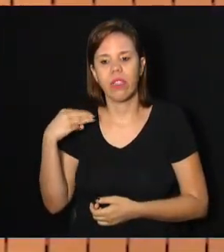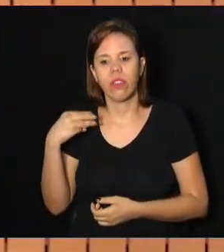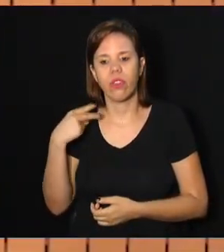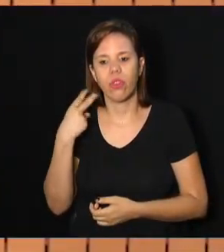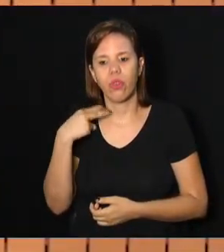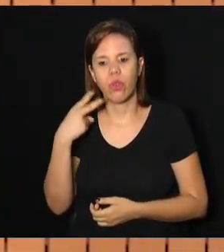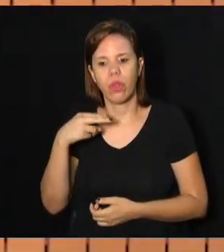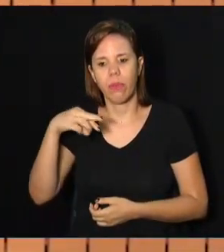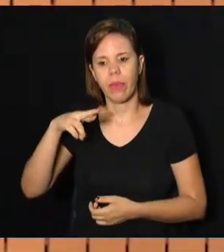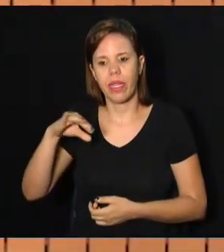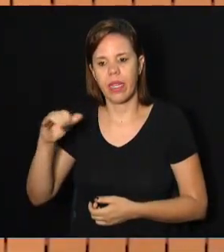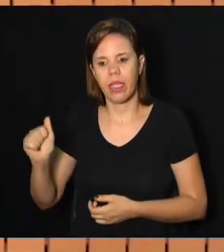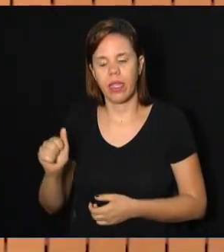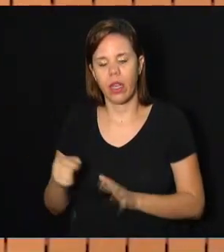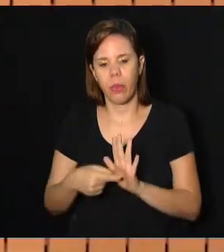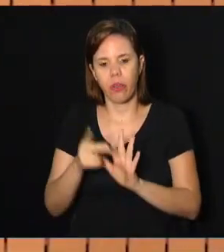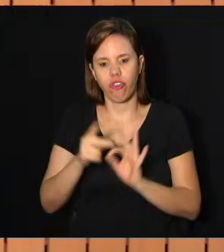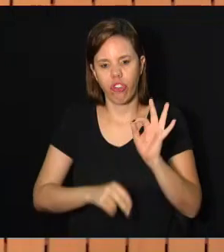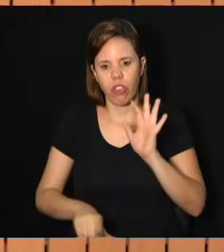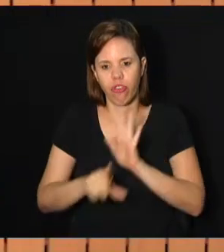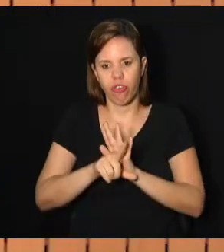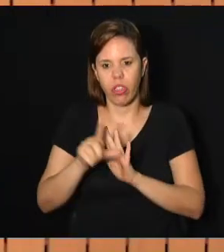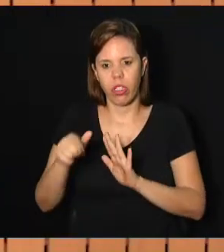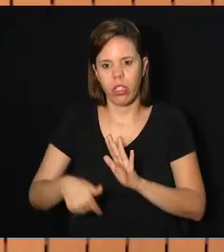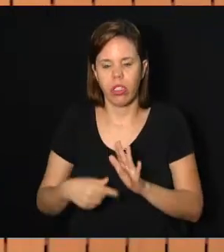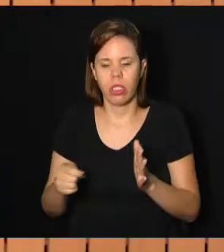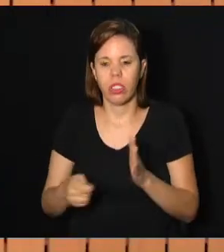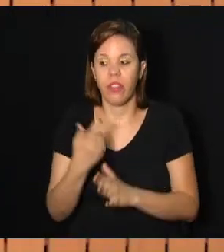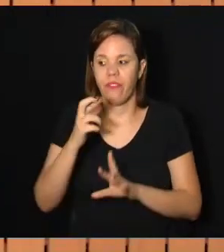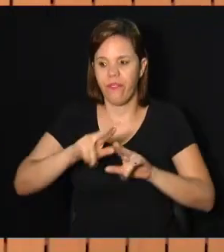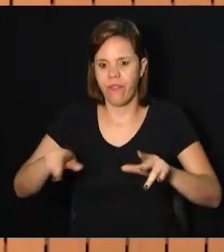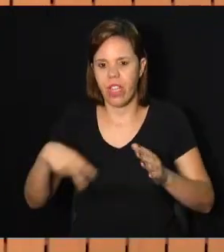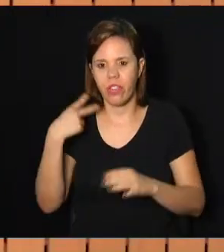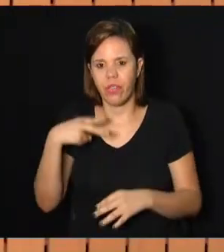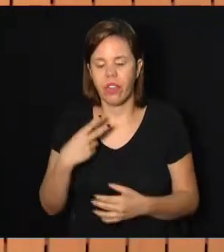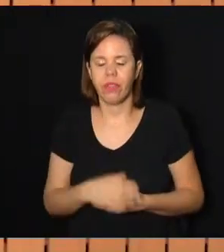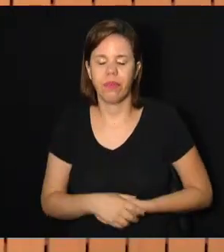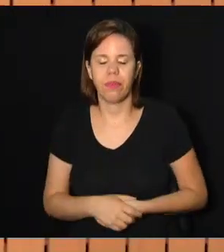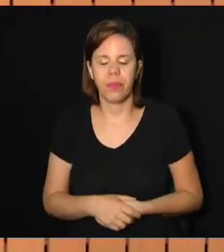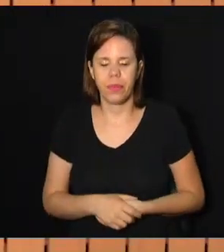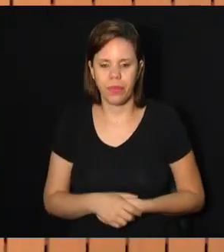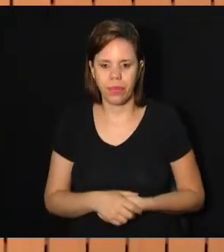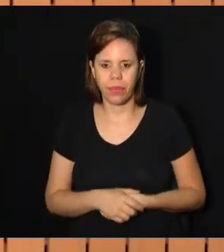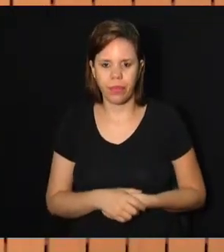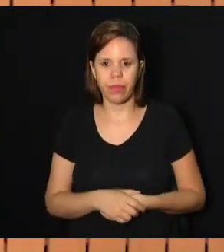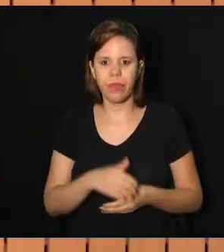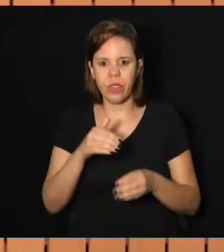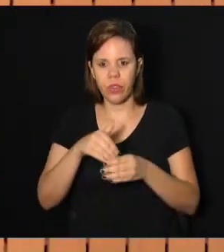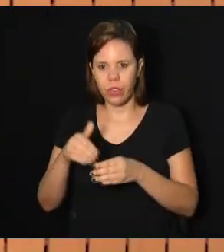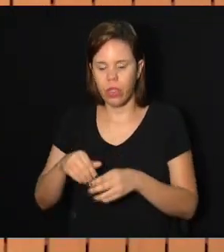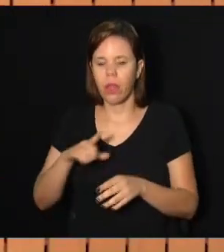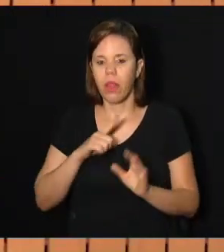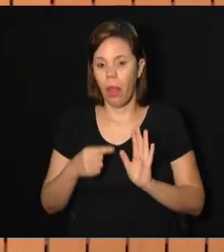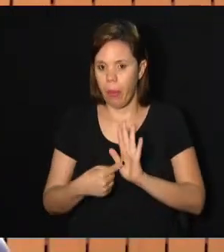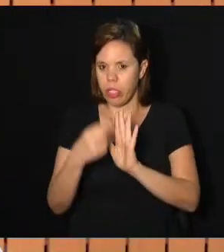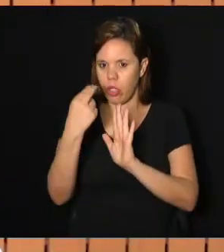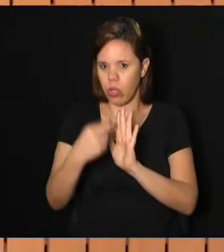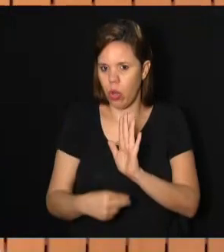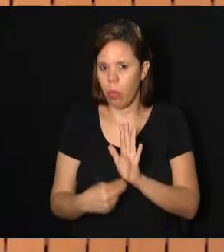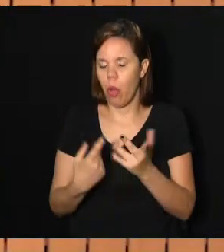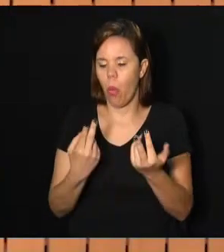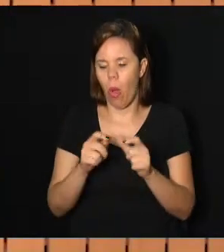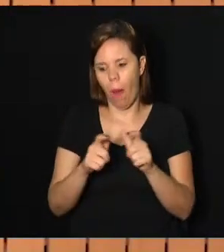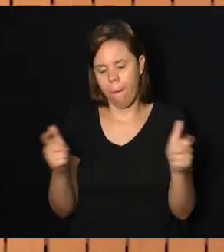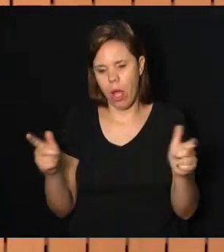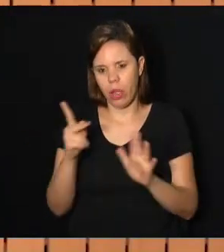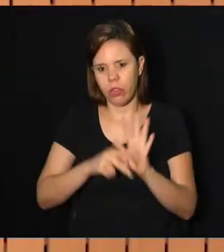momento, através do projeto de lei, e projeto esse que é assinado por outros vereadores, é que essa votação seja nominal, como são a maioria